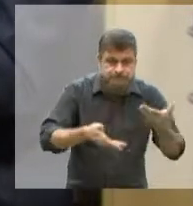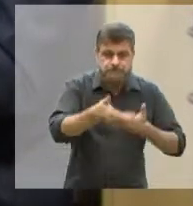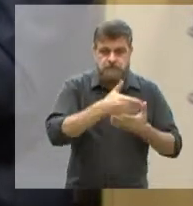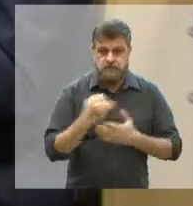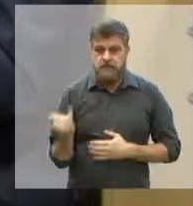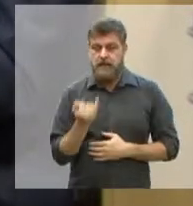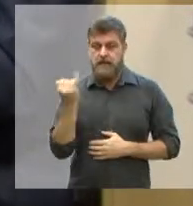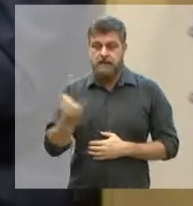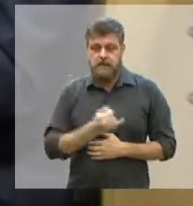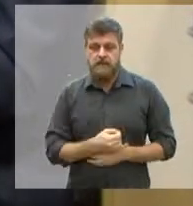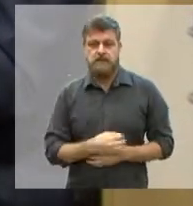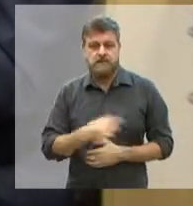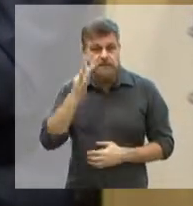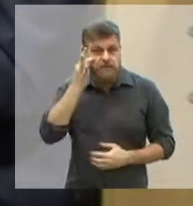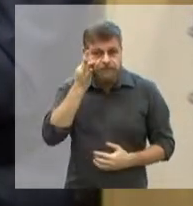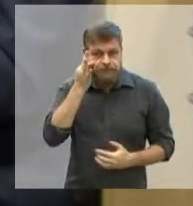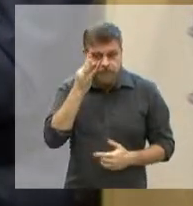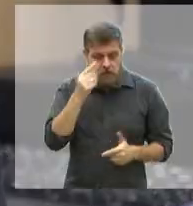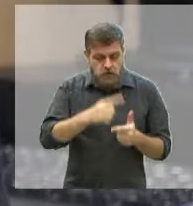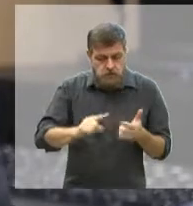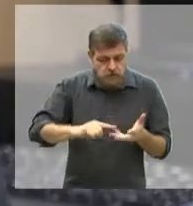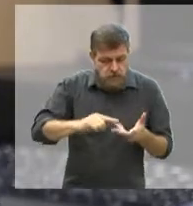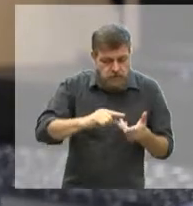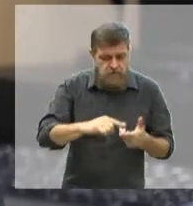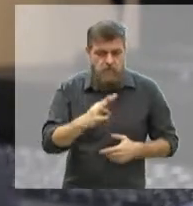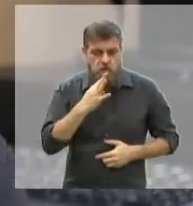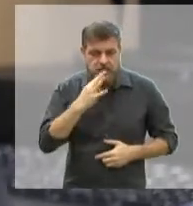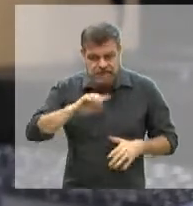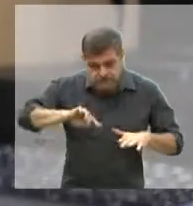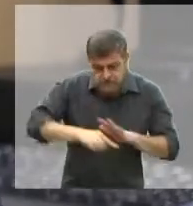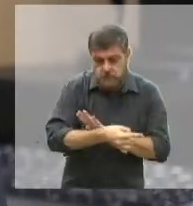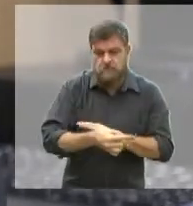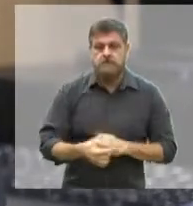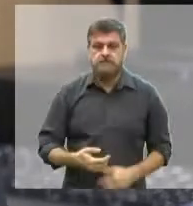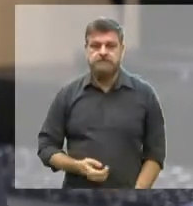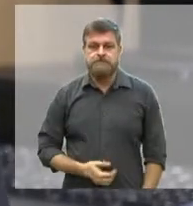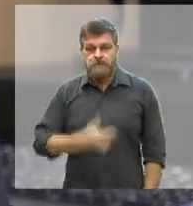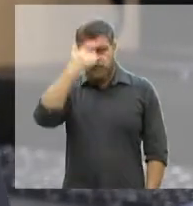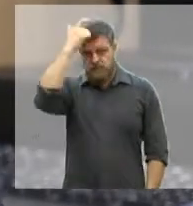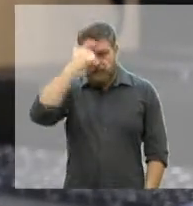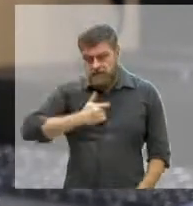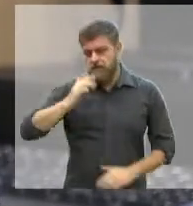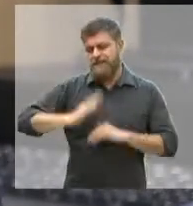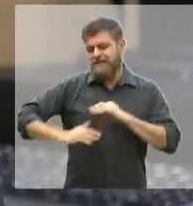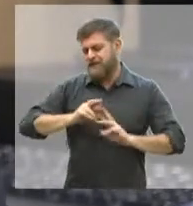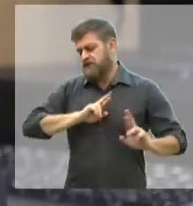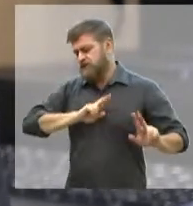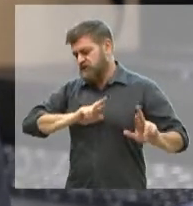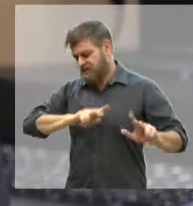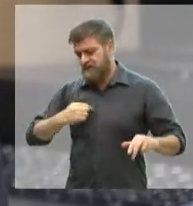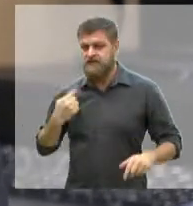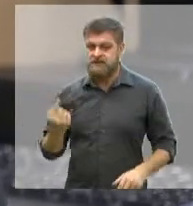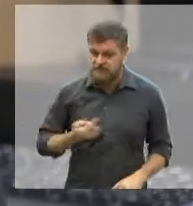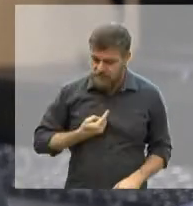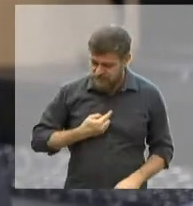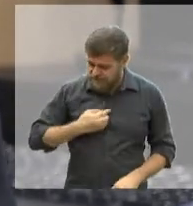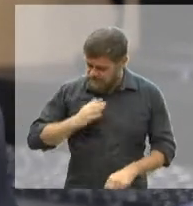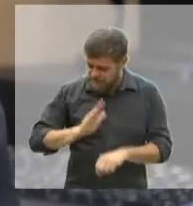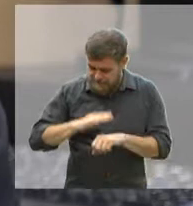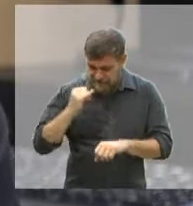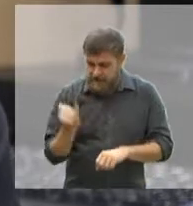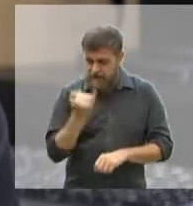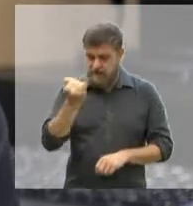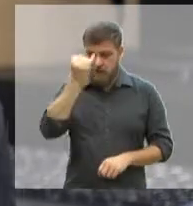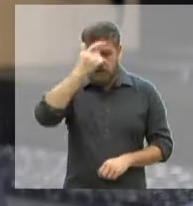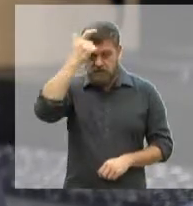essa vivência, conhecer de perto os problemas? Eu diria que é um dos diferenciais do nosso mandato, é uma das coisas que eu considero mais importantes e que eu optei